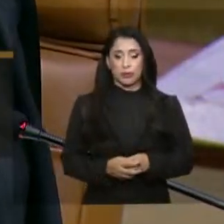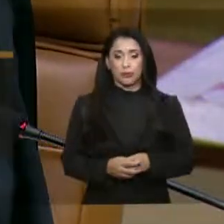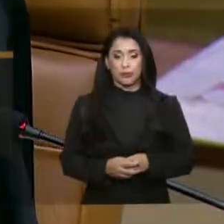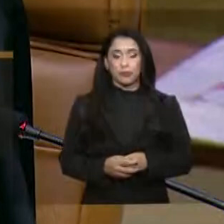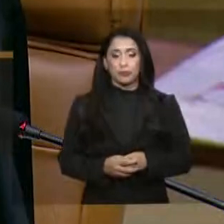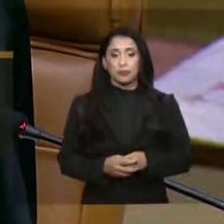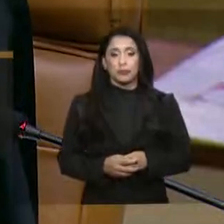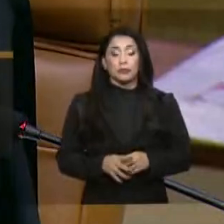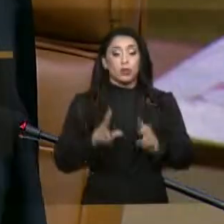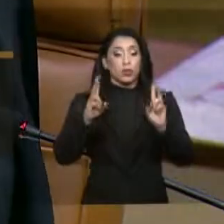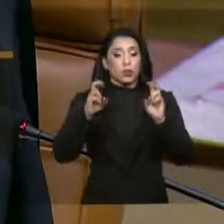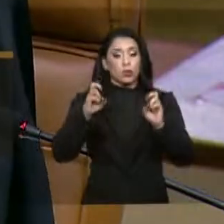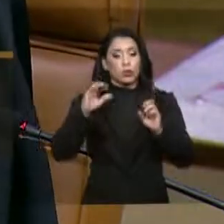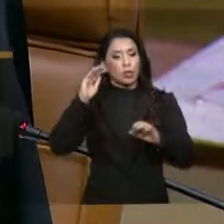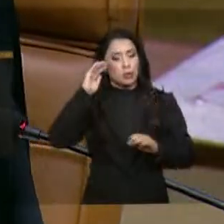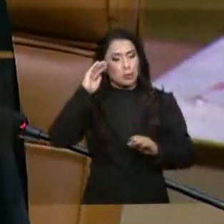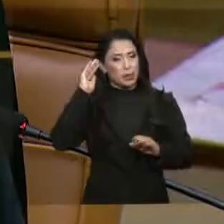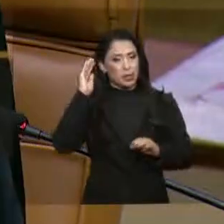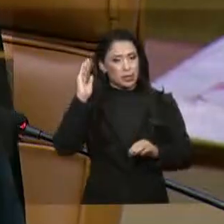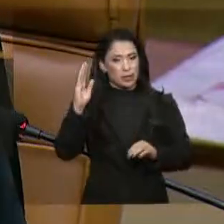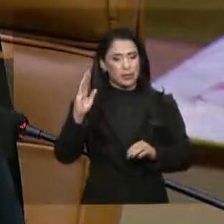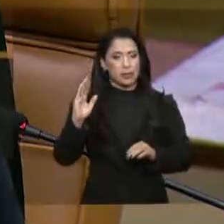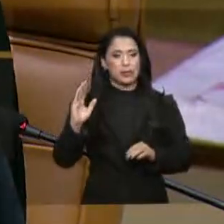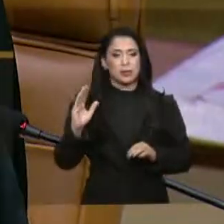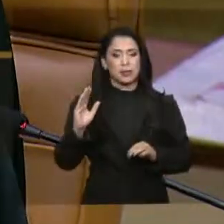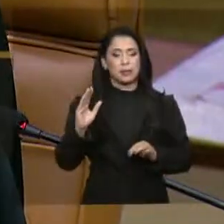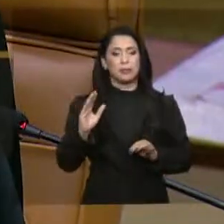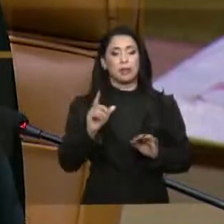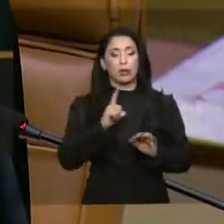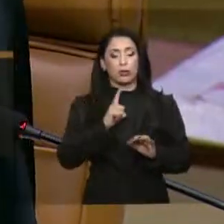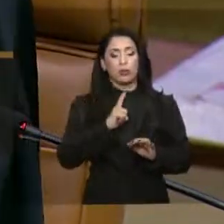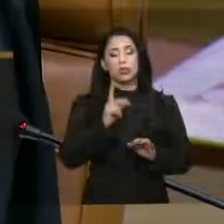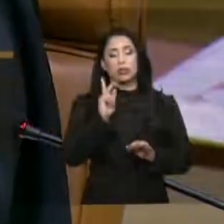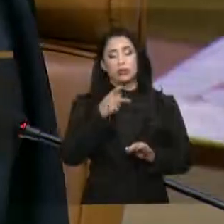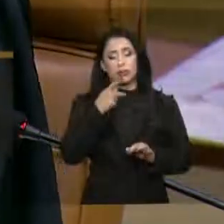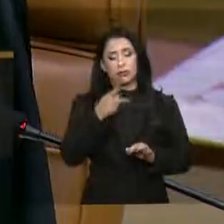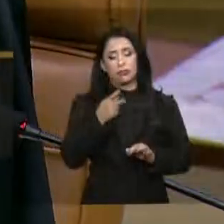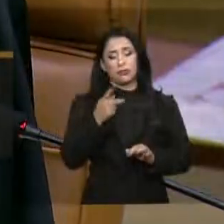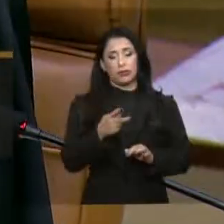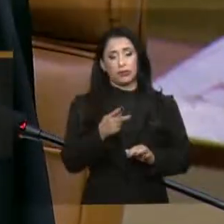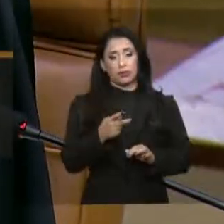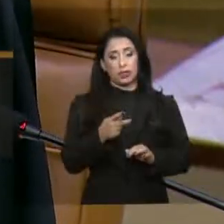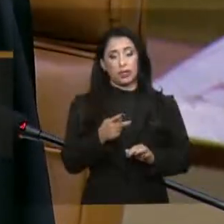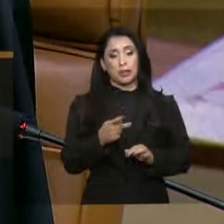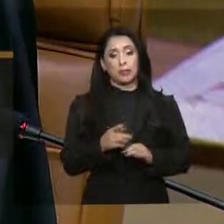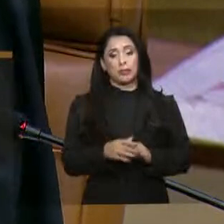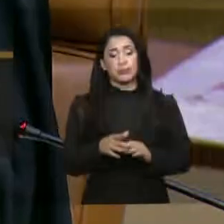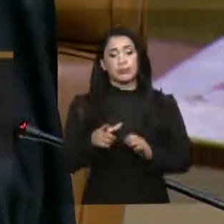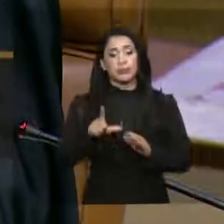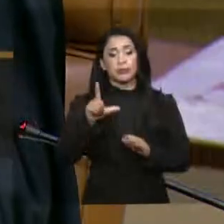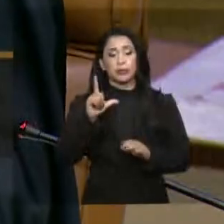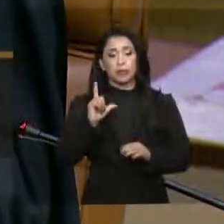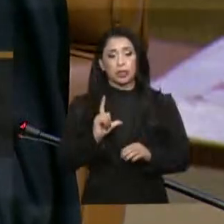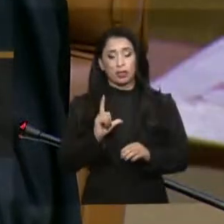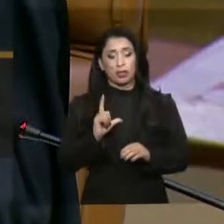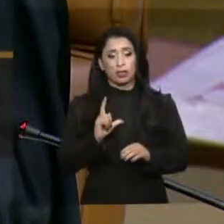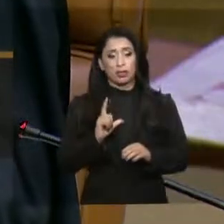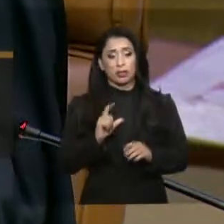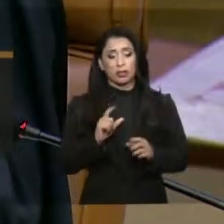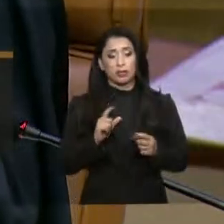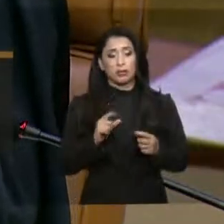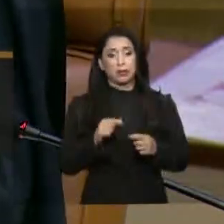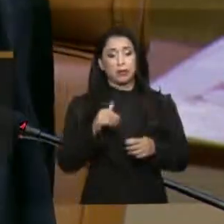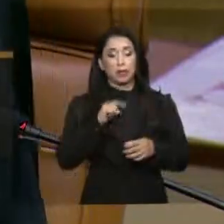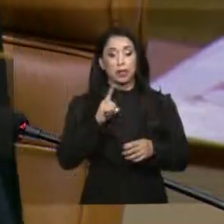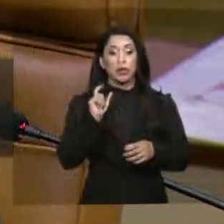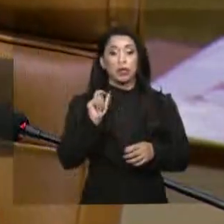mérito, presidente, e conforme destaquei a Vossa Excelência, irei primeiro me referir à questão do